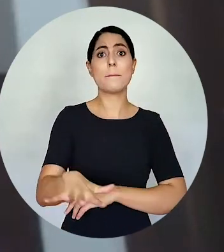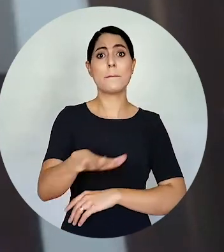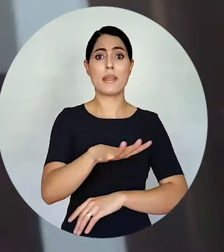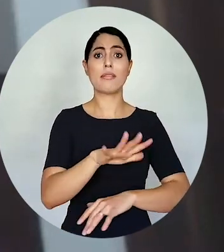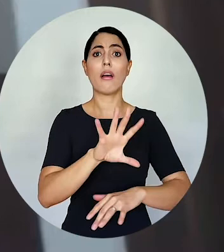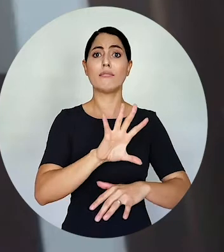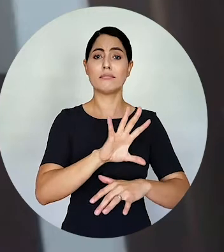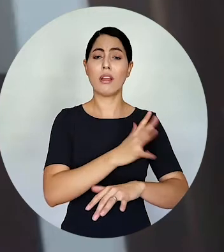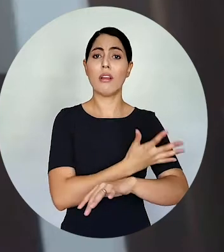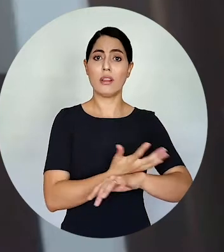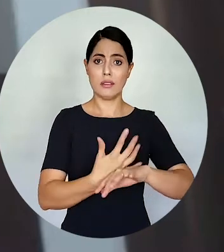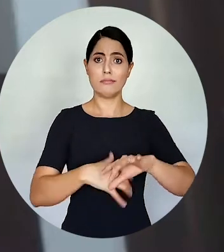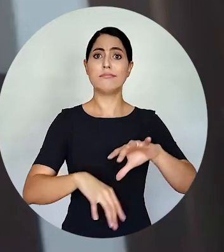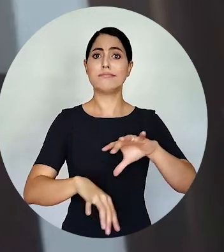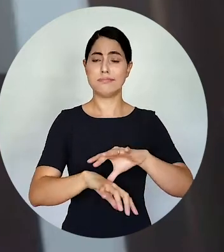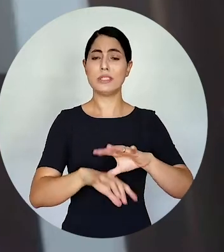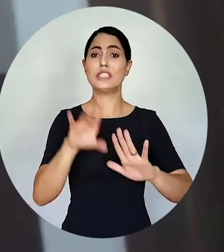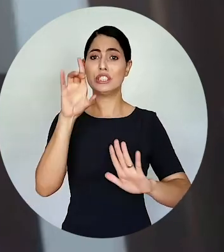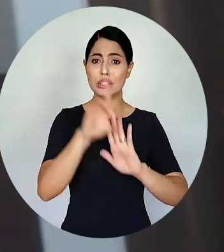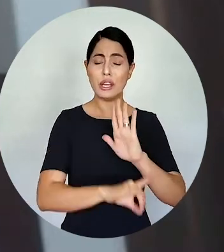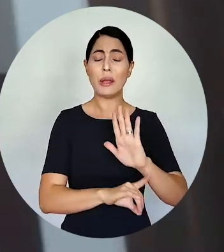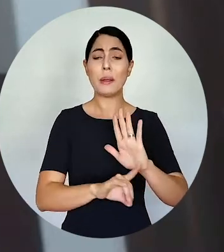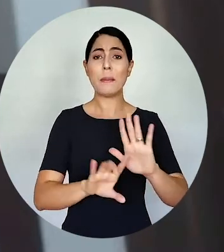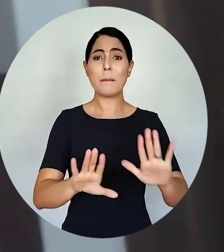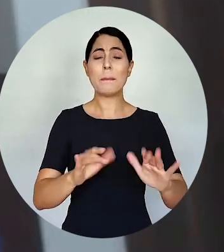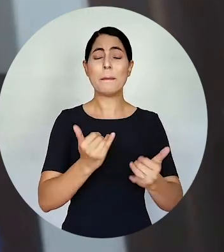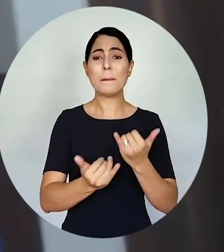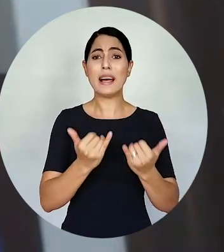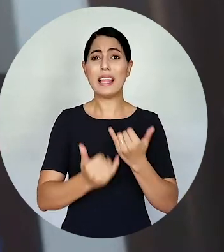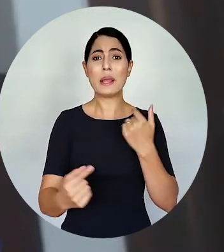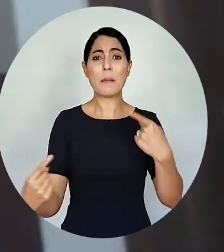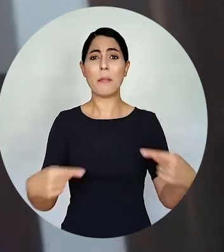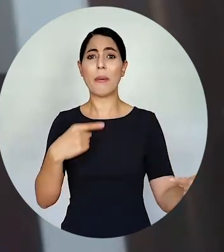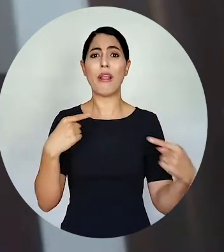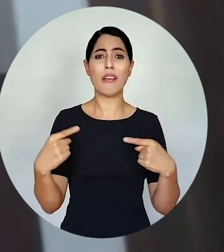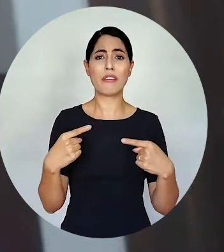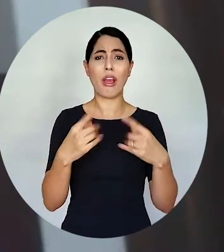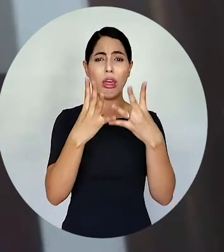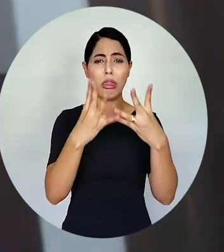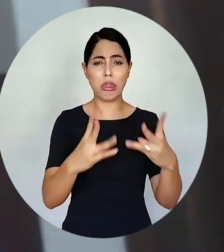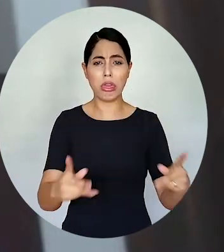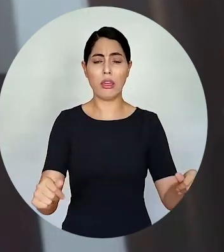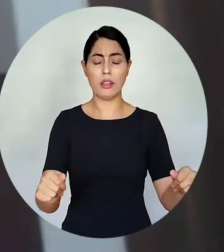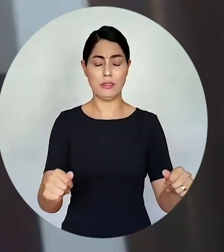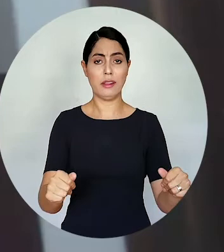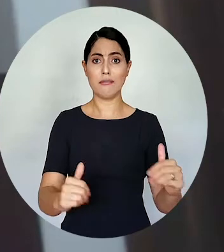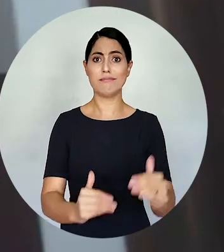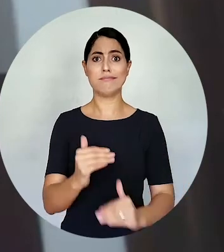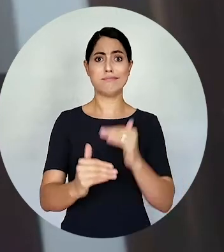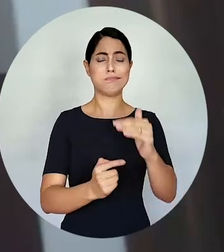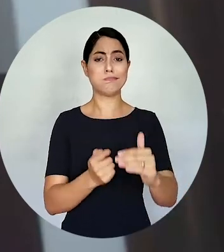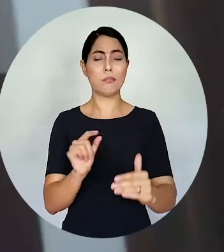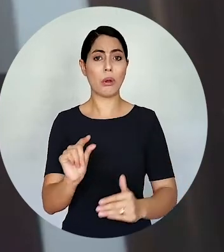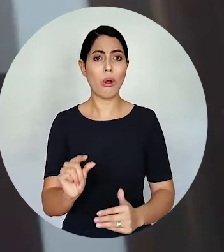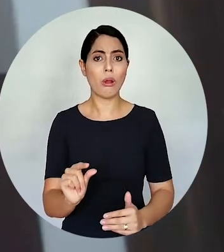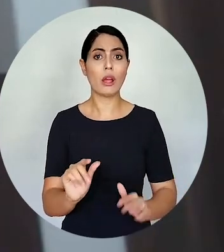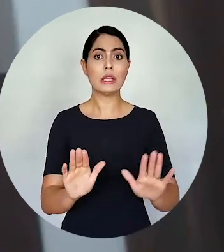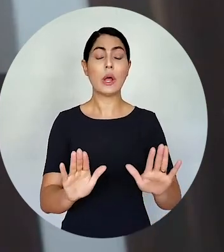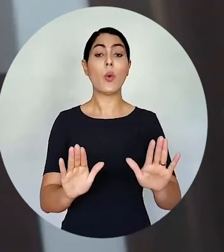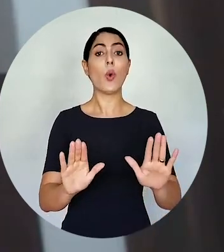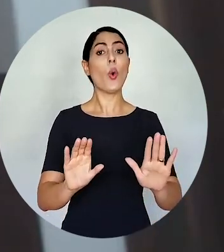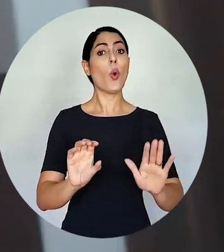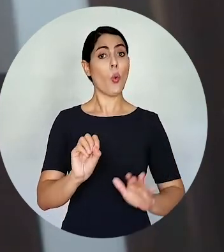política ambiental que mais desconstrói do que constrói, a OAB fomenta a